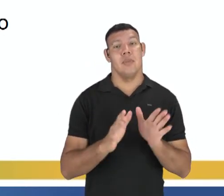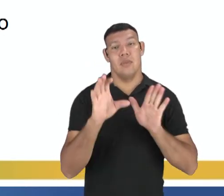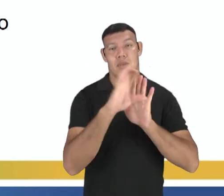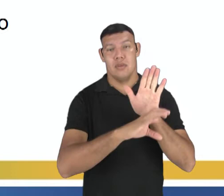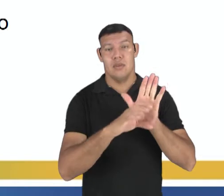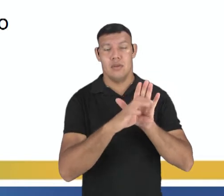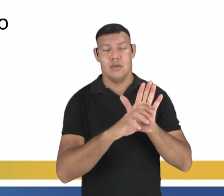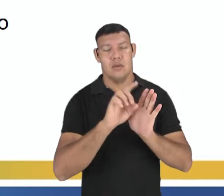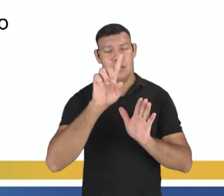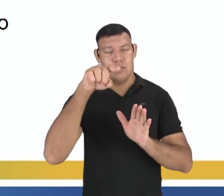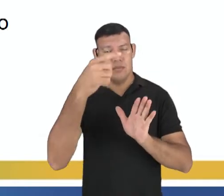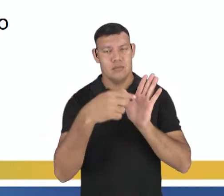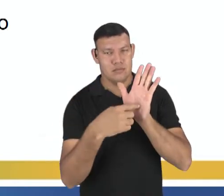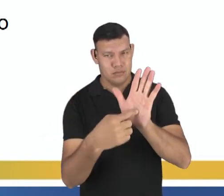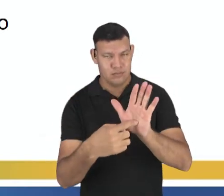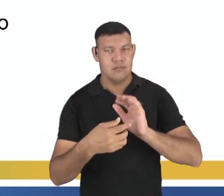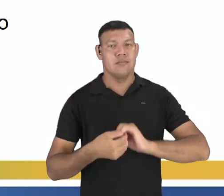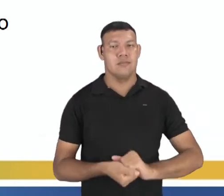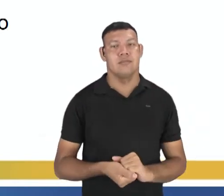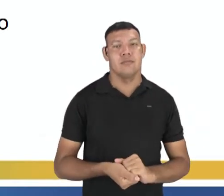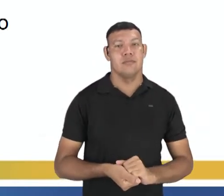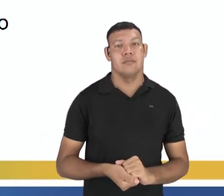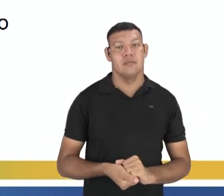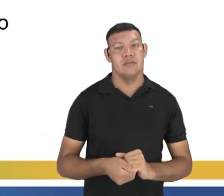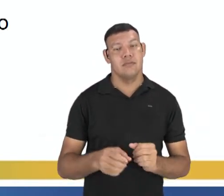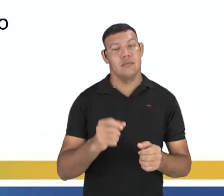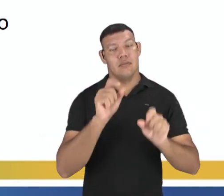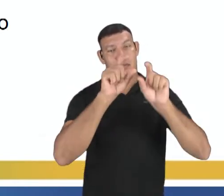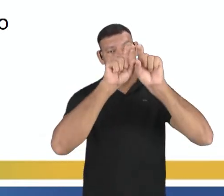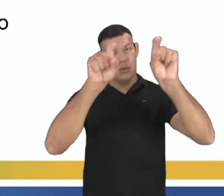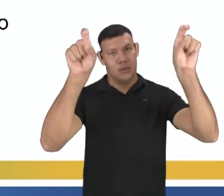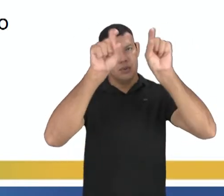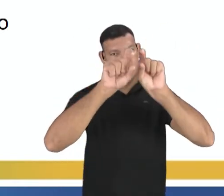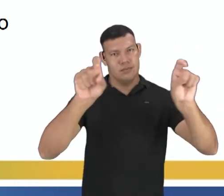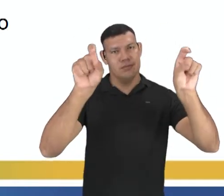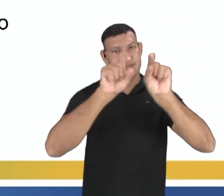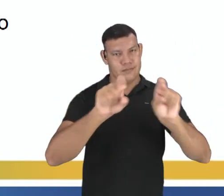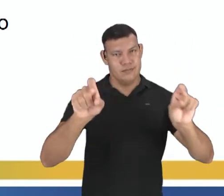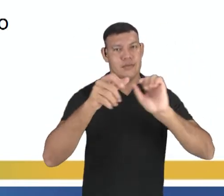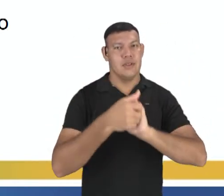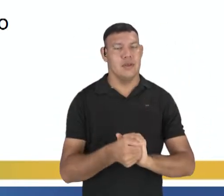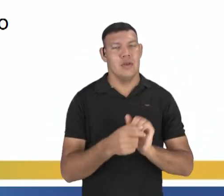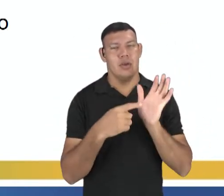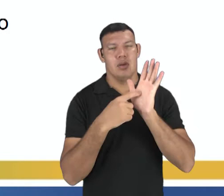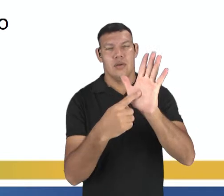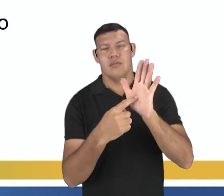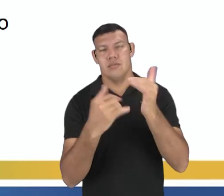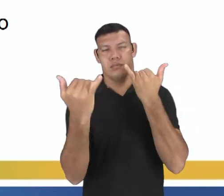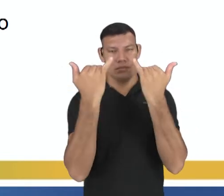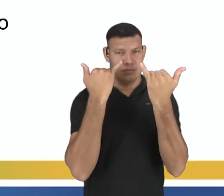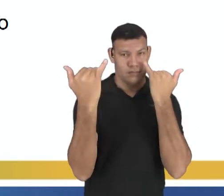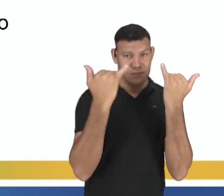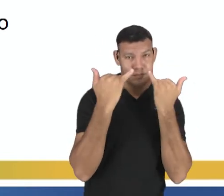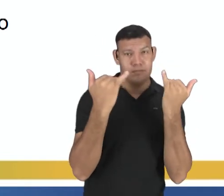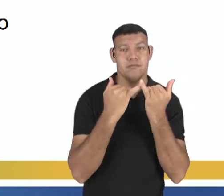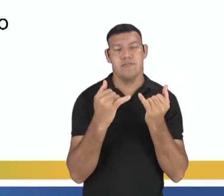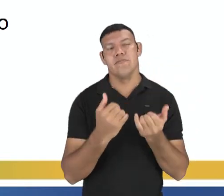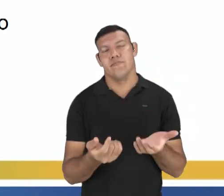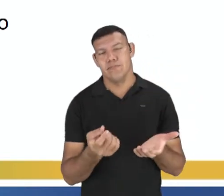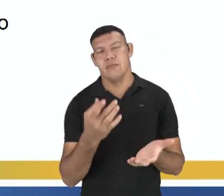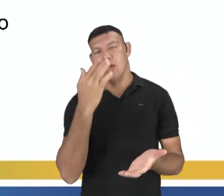vamos abordar no próximo vídeo. Escrito em prosa, o texto informativo apresenta dados que o tornam